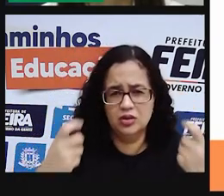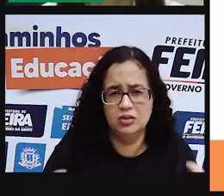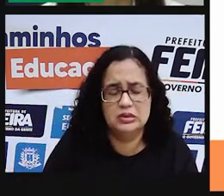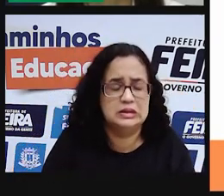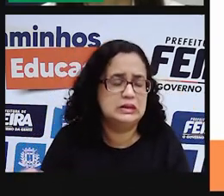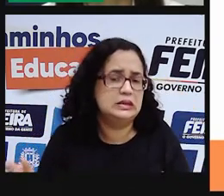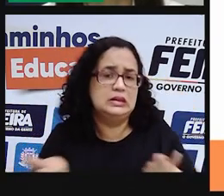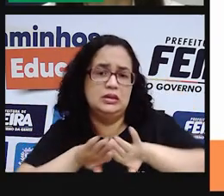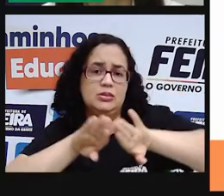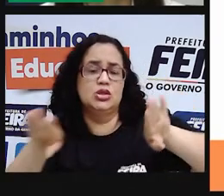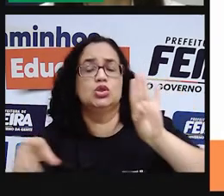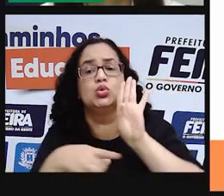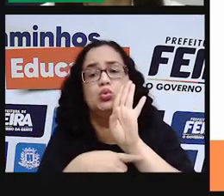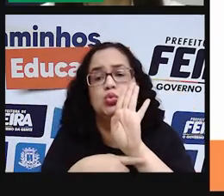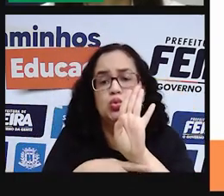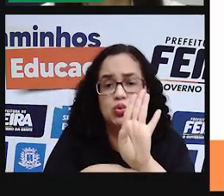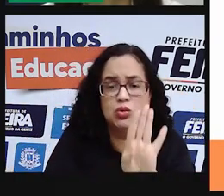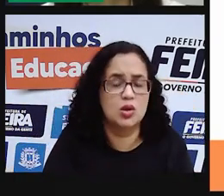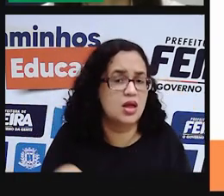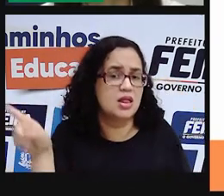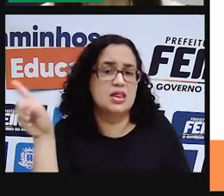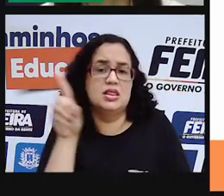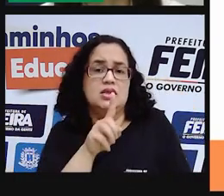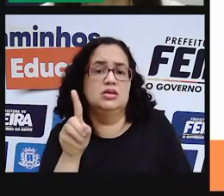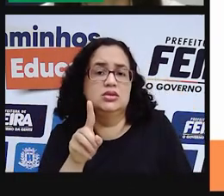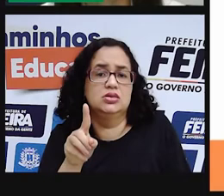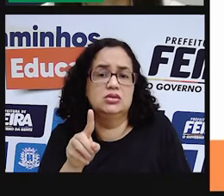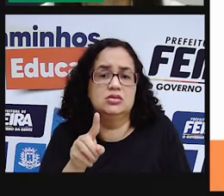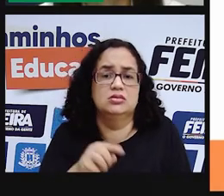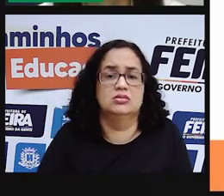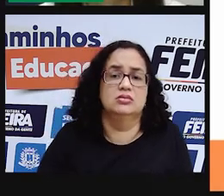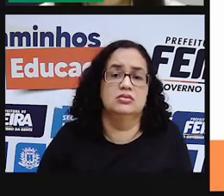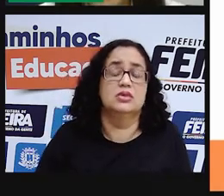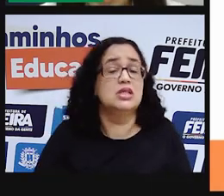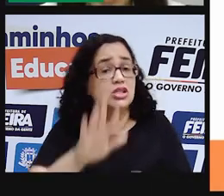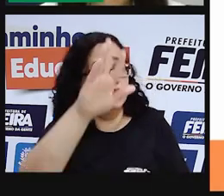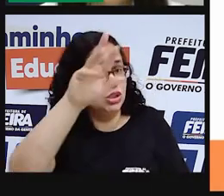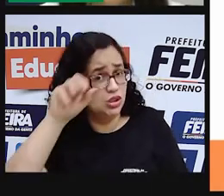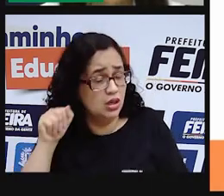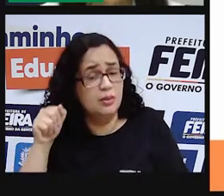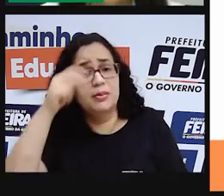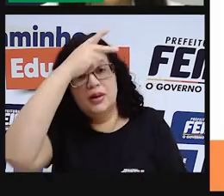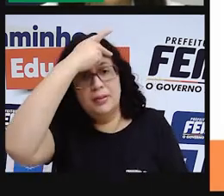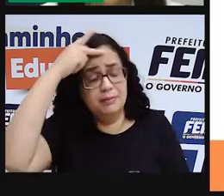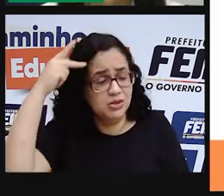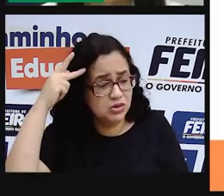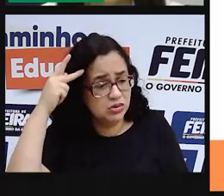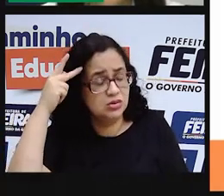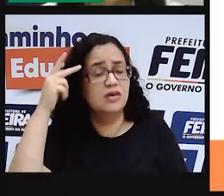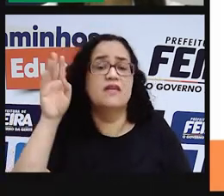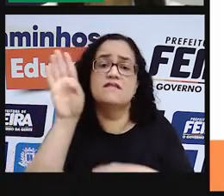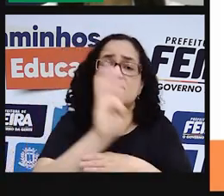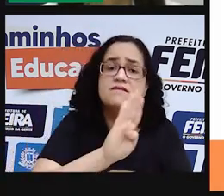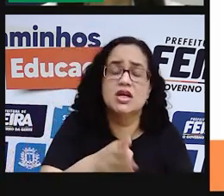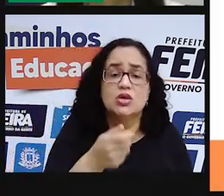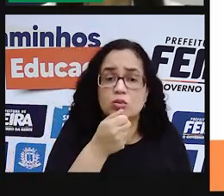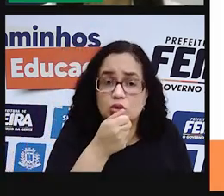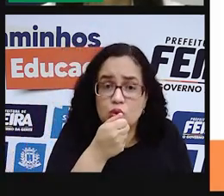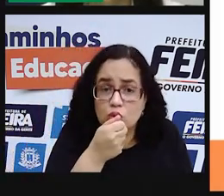segregação, procure ajudar. Mas não se coloque em situação de risco. Chame alguém, registre em vídeo,